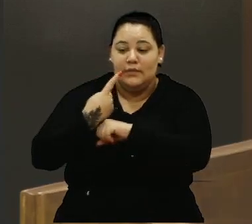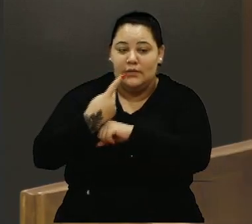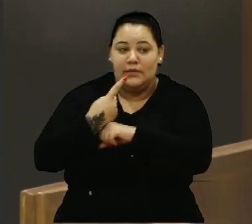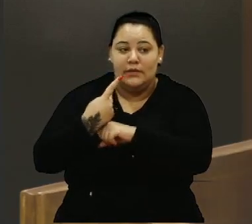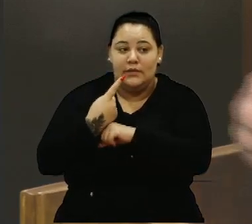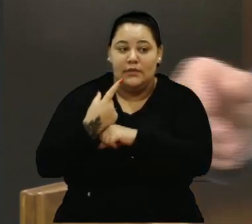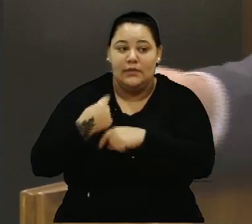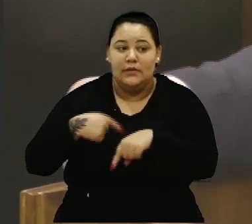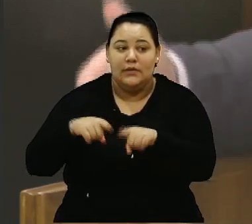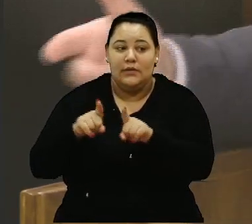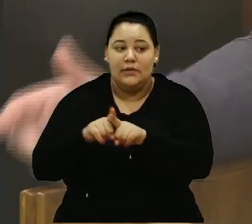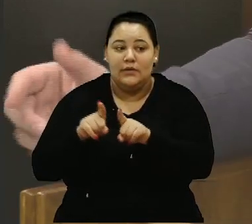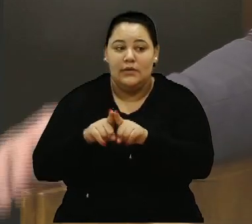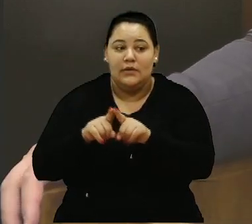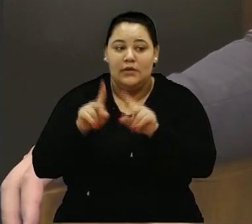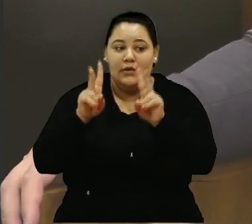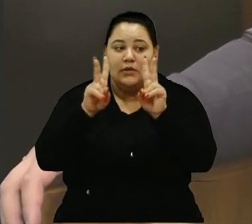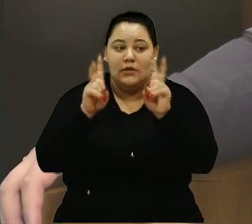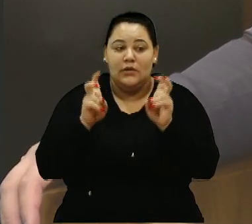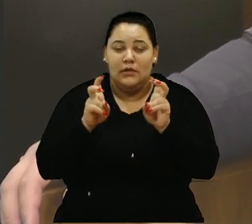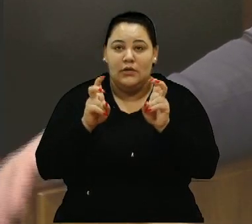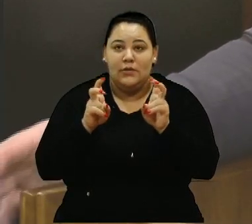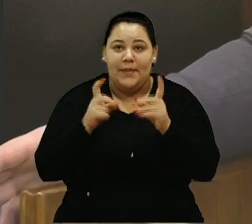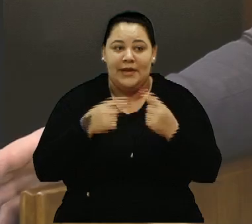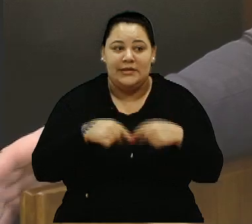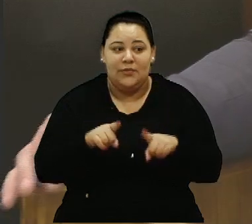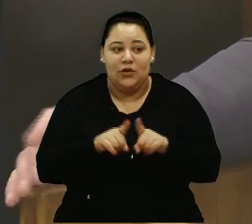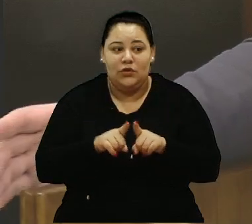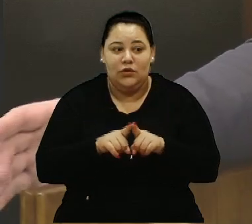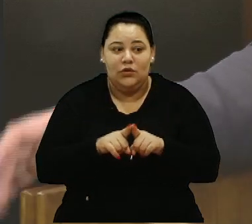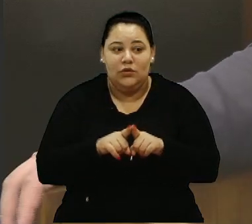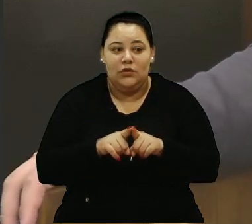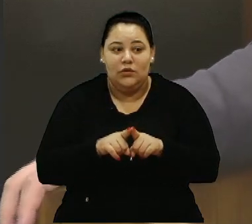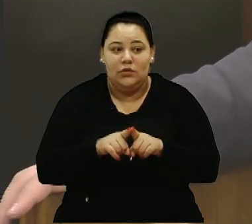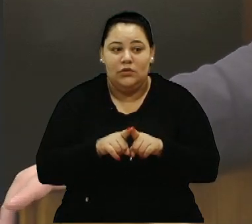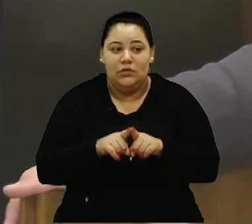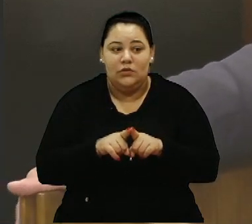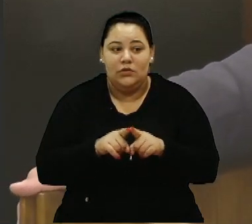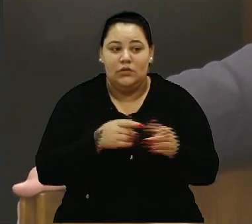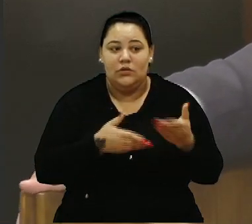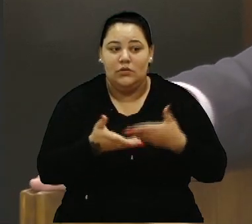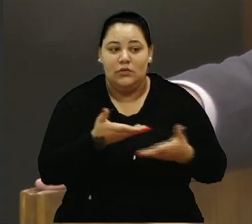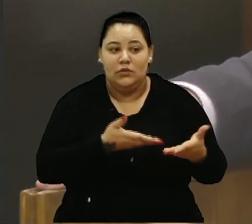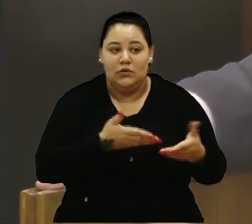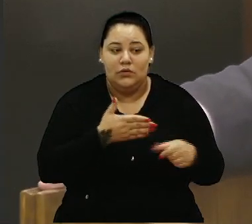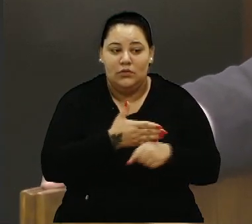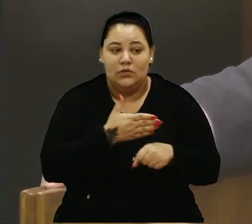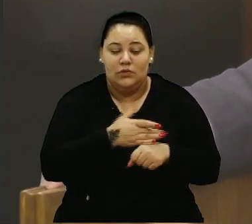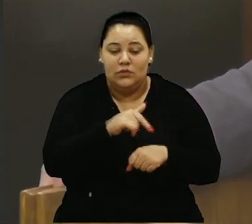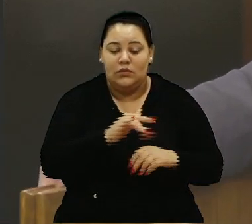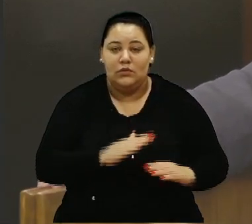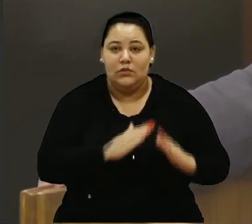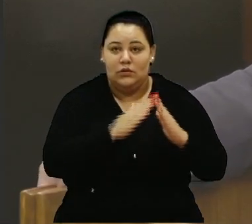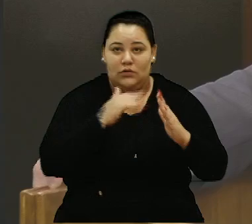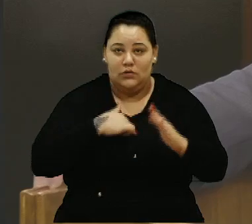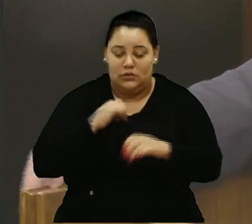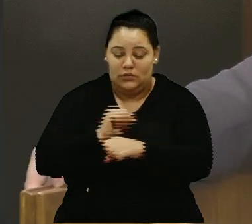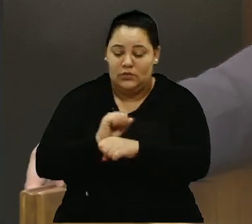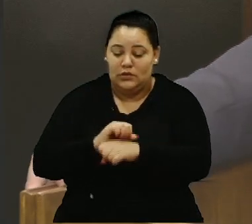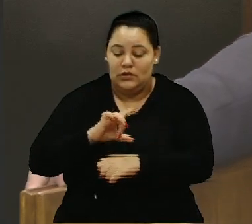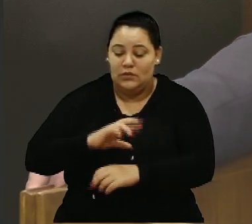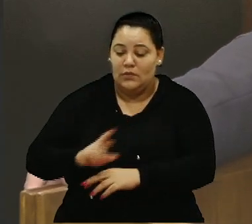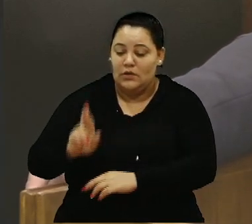nós conversamos sobre esse assunto, construímos isso e nós apresentamos, está em tramitação nessa casa e eu espero que nós tenhamos pareceres favoráveis